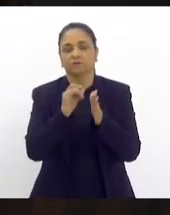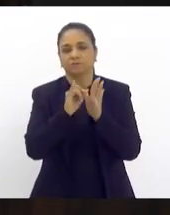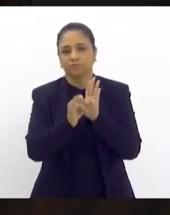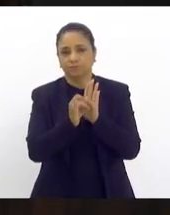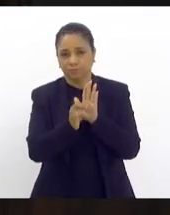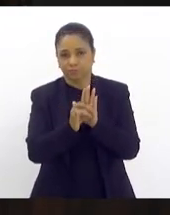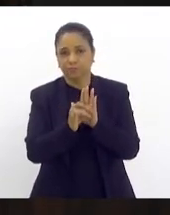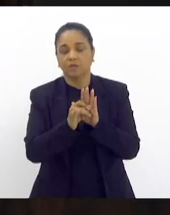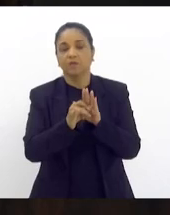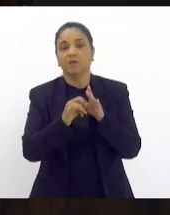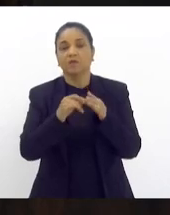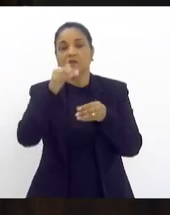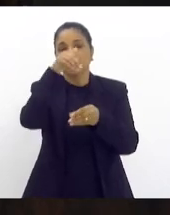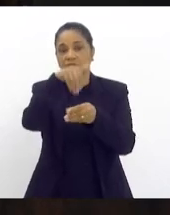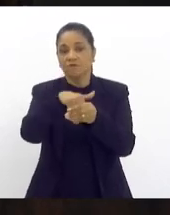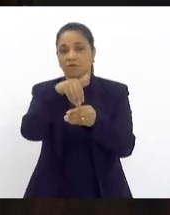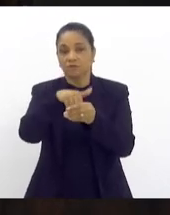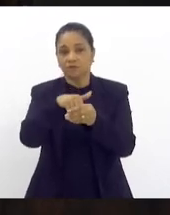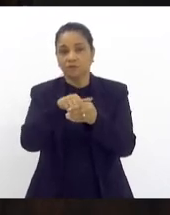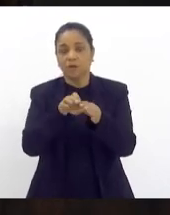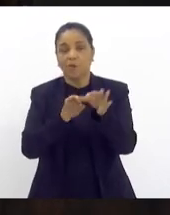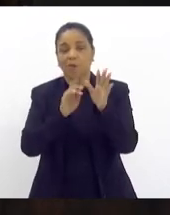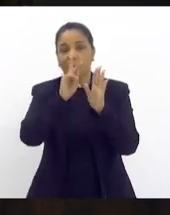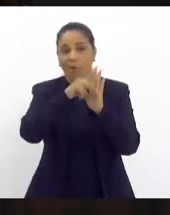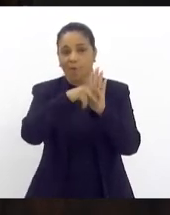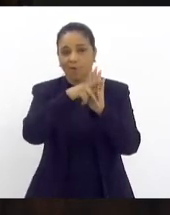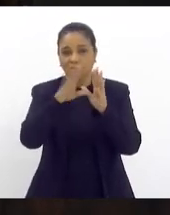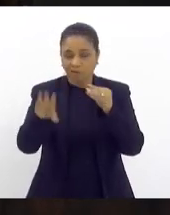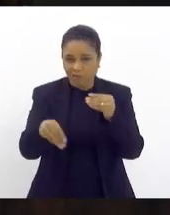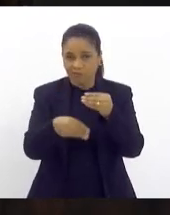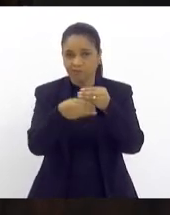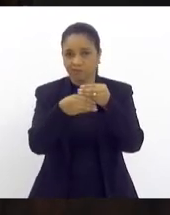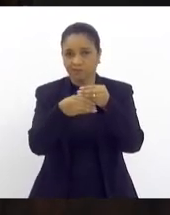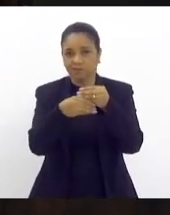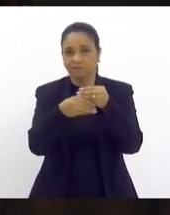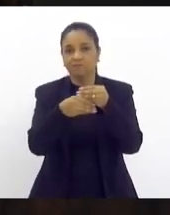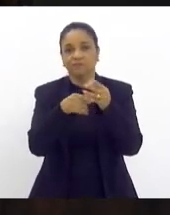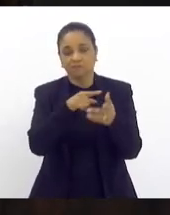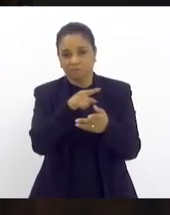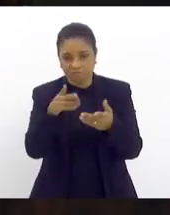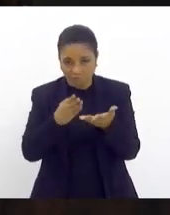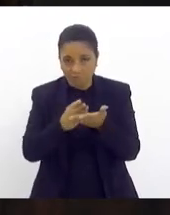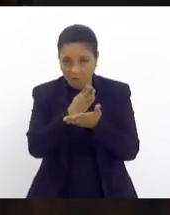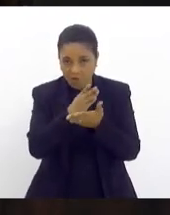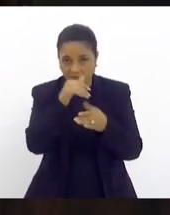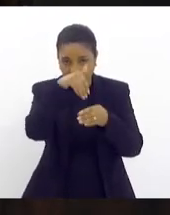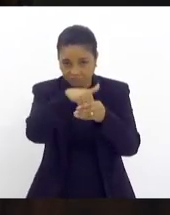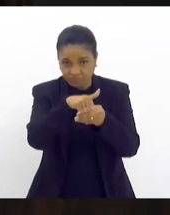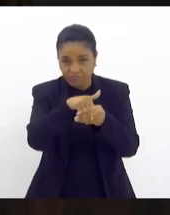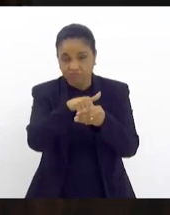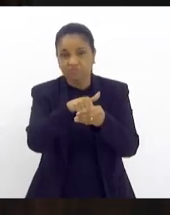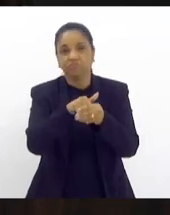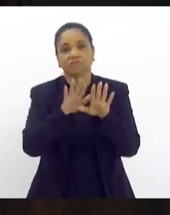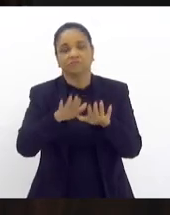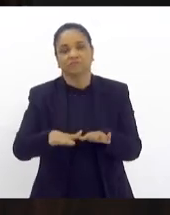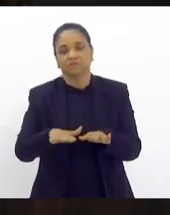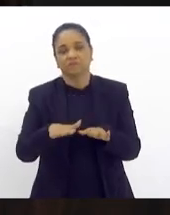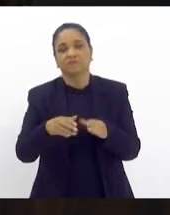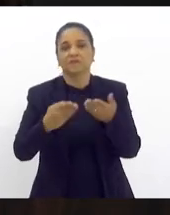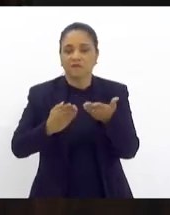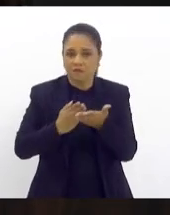em votação o projeto assim emendado senhores que aprovam permaneça Como estão